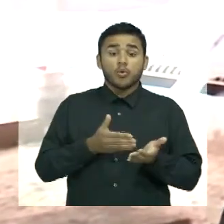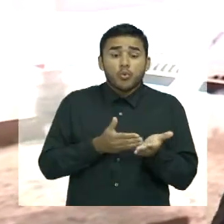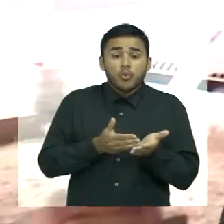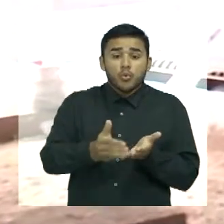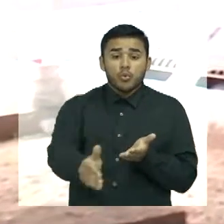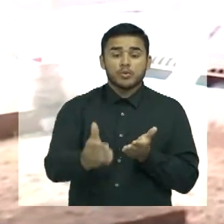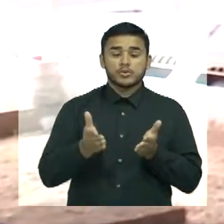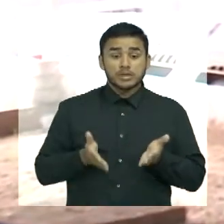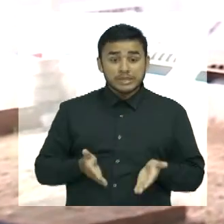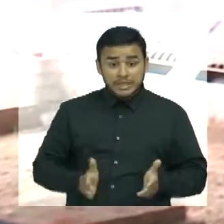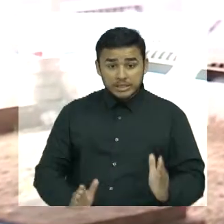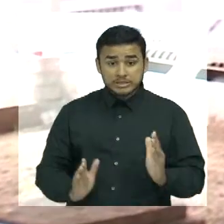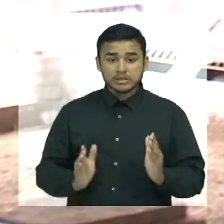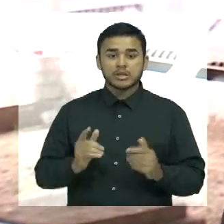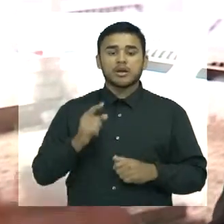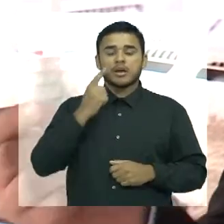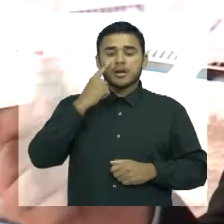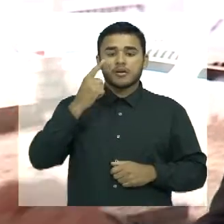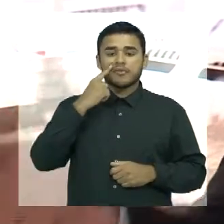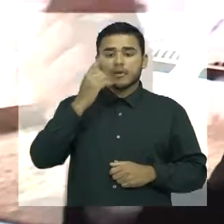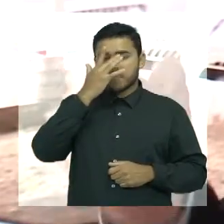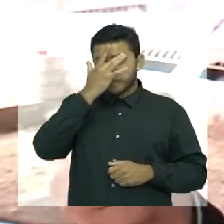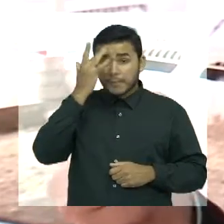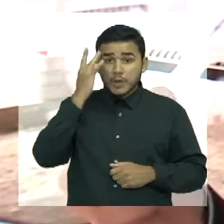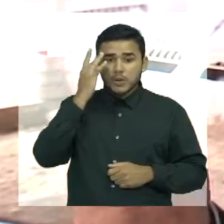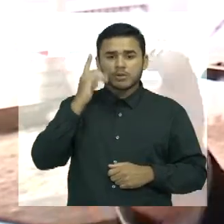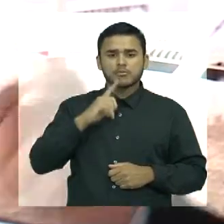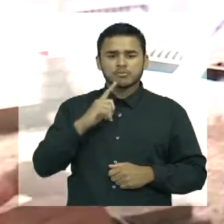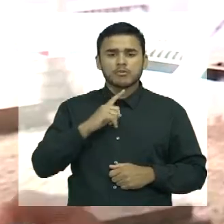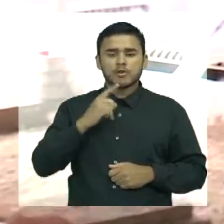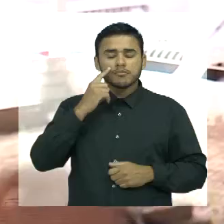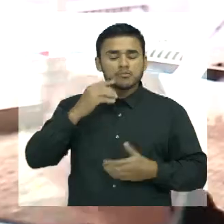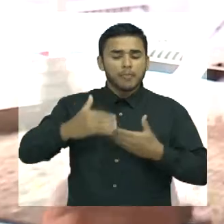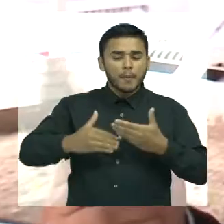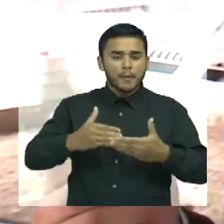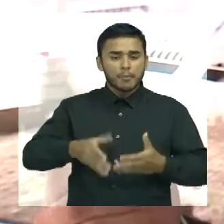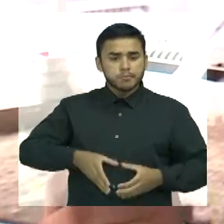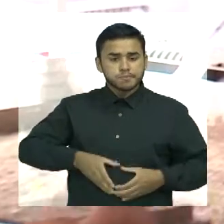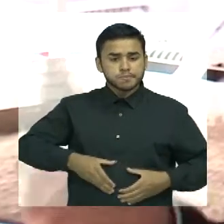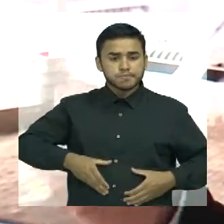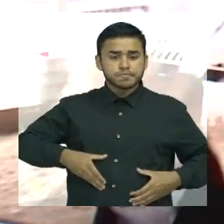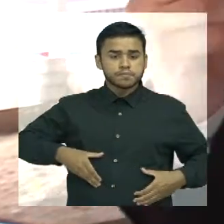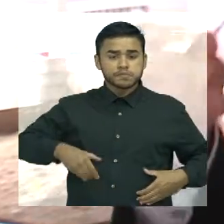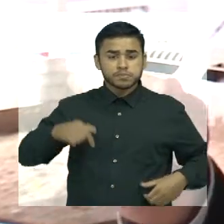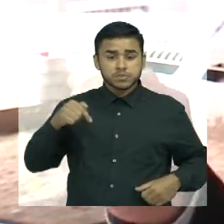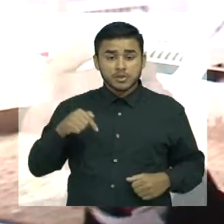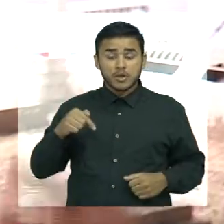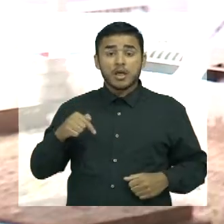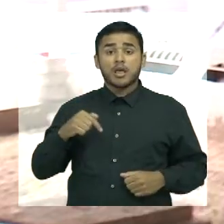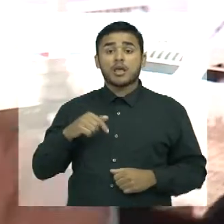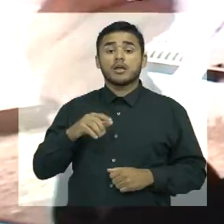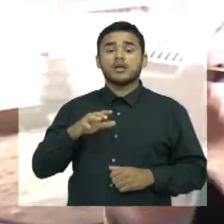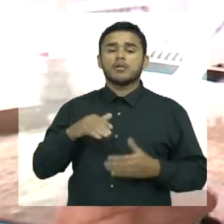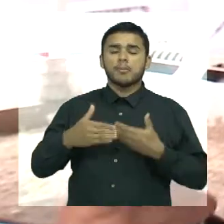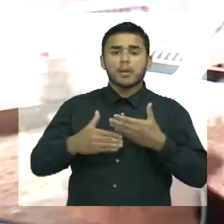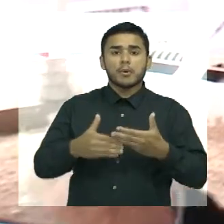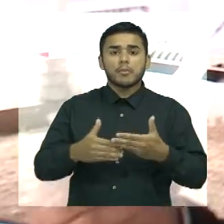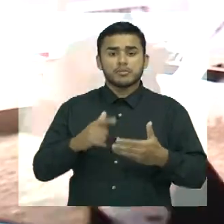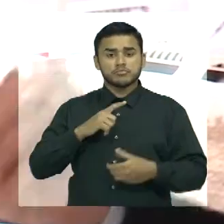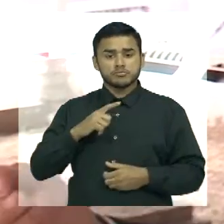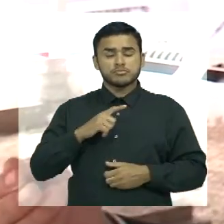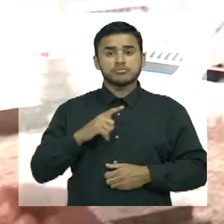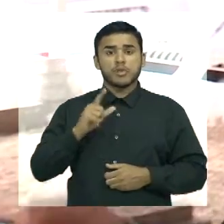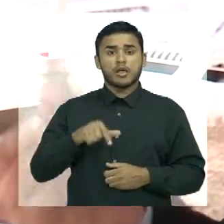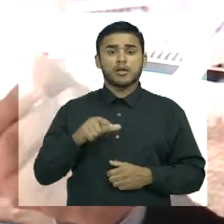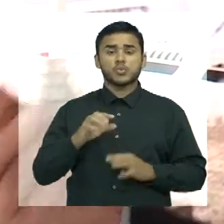à personalidade civil da pessoa humana, mas põe a salvo desde a concepção os direitos do nascituro. Então a legislação traz diversos